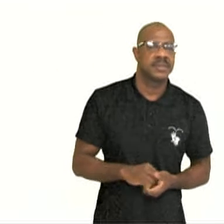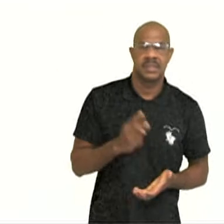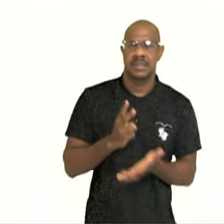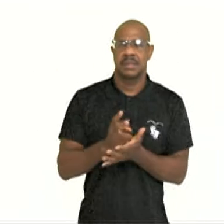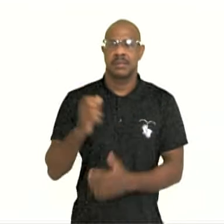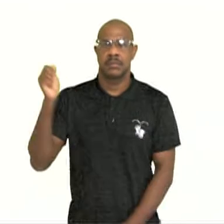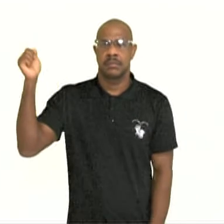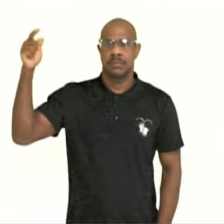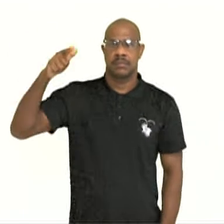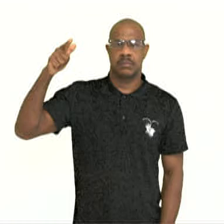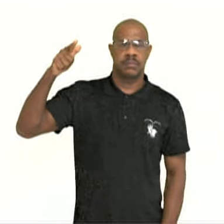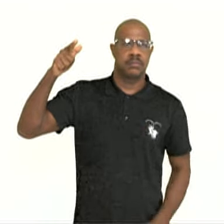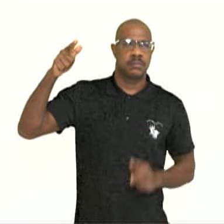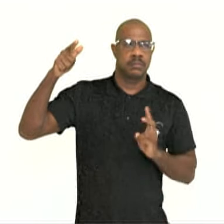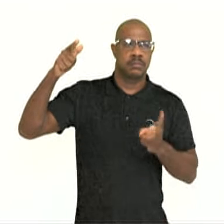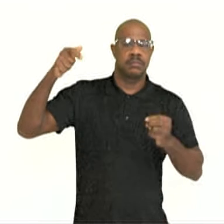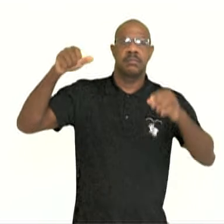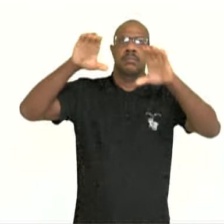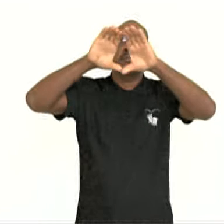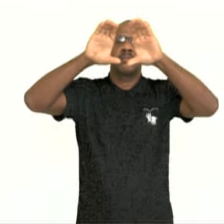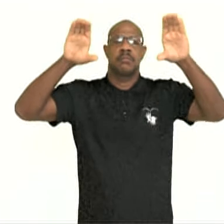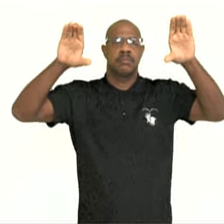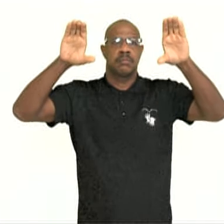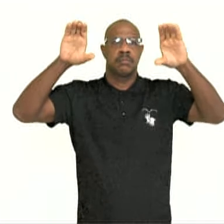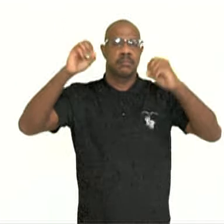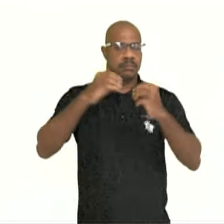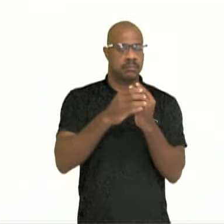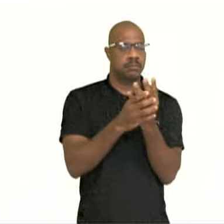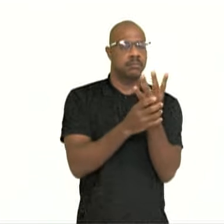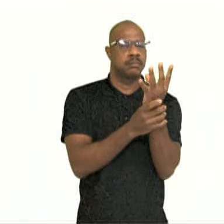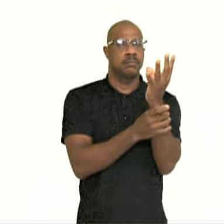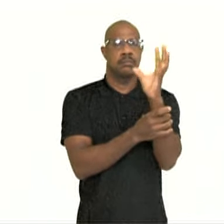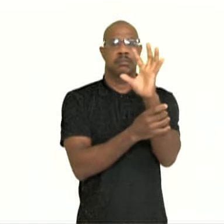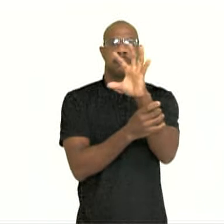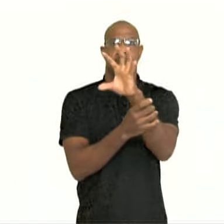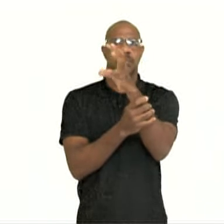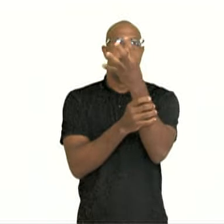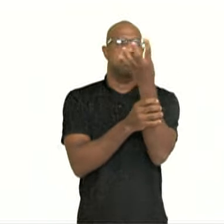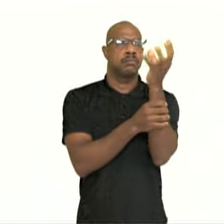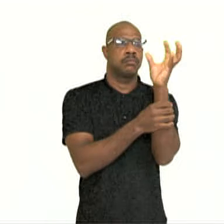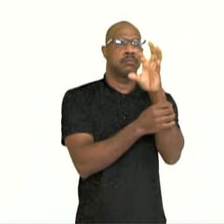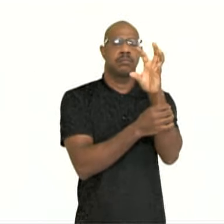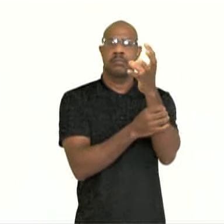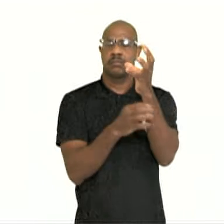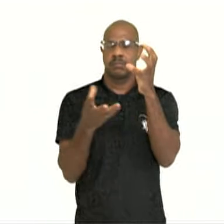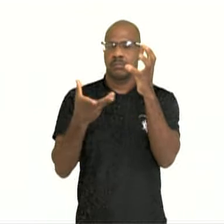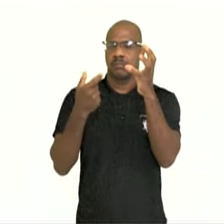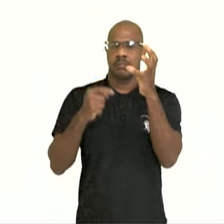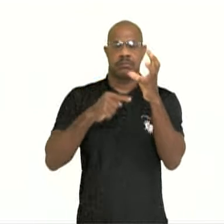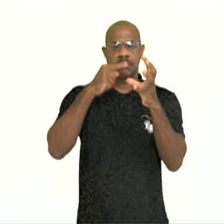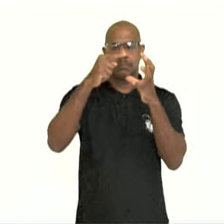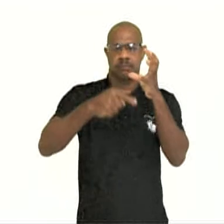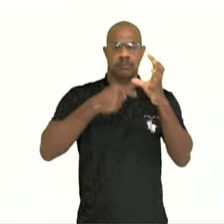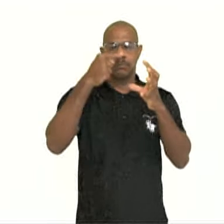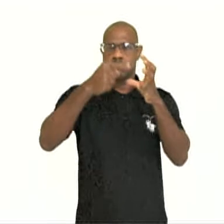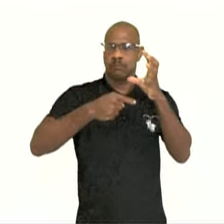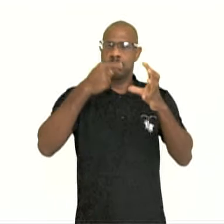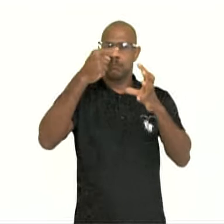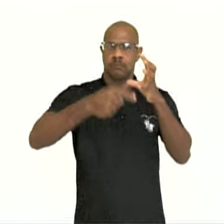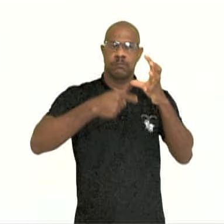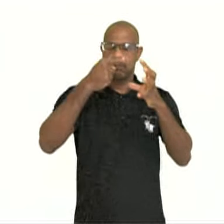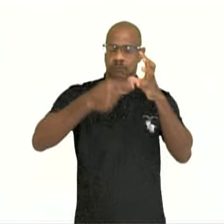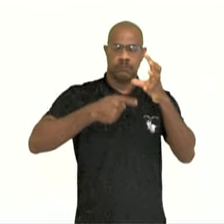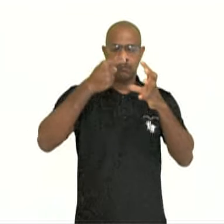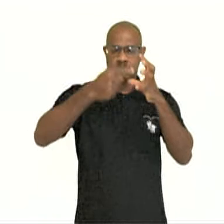sol pinta de anil todo o céu, o girassol fica um gentil carrossel. Roda, roda, roda, carrossel,